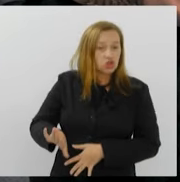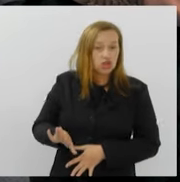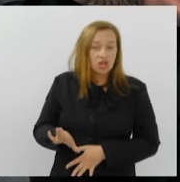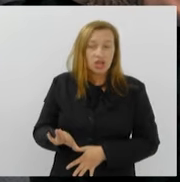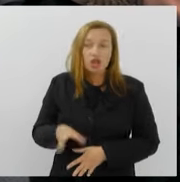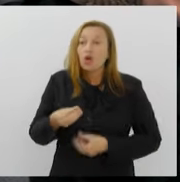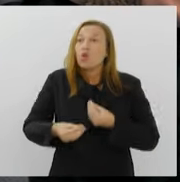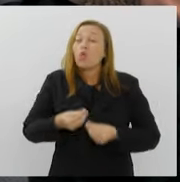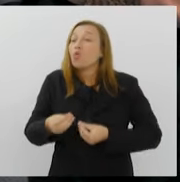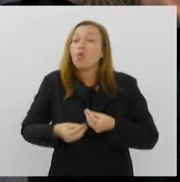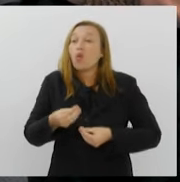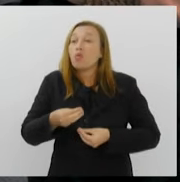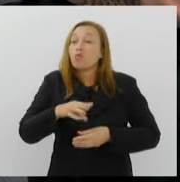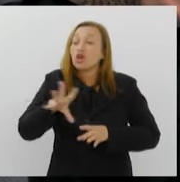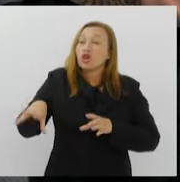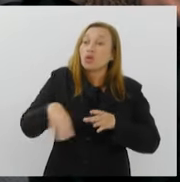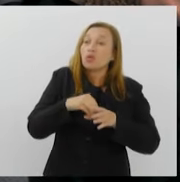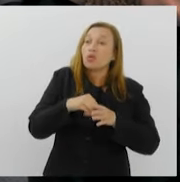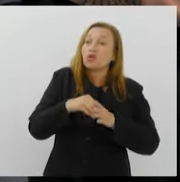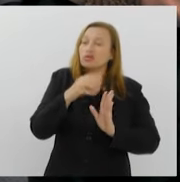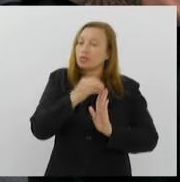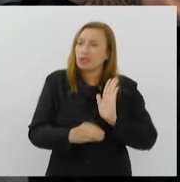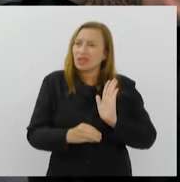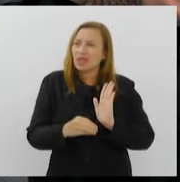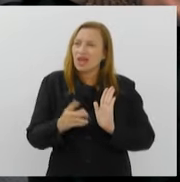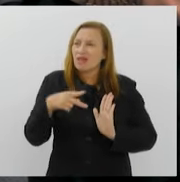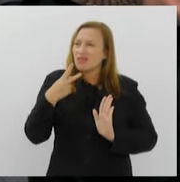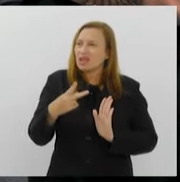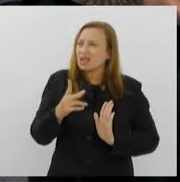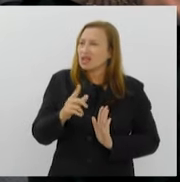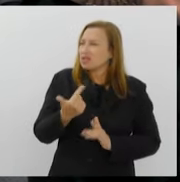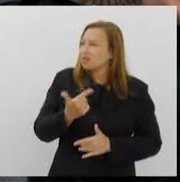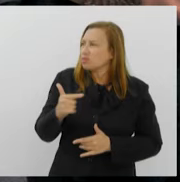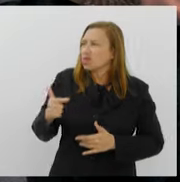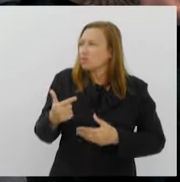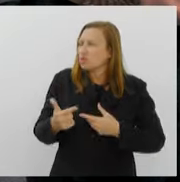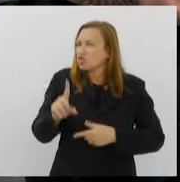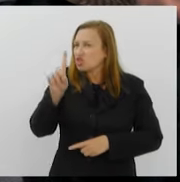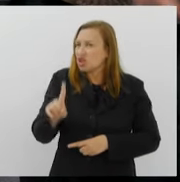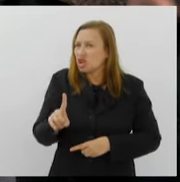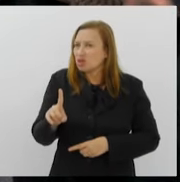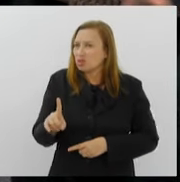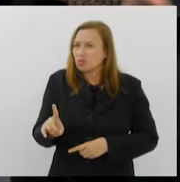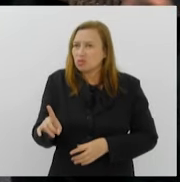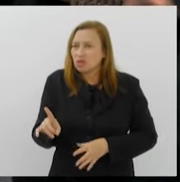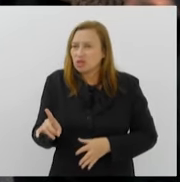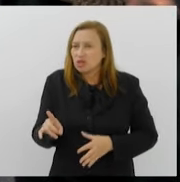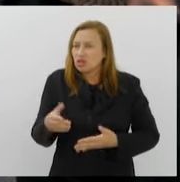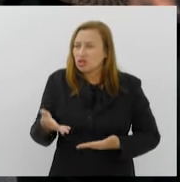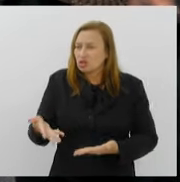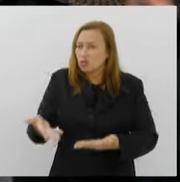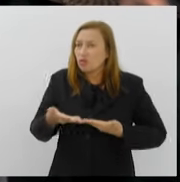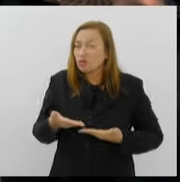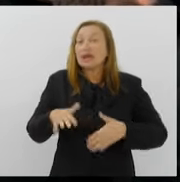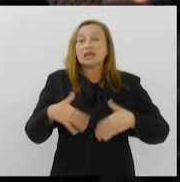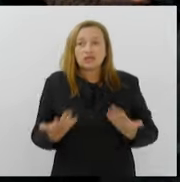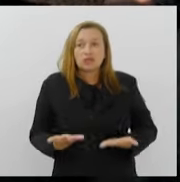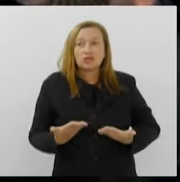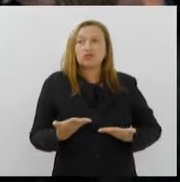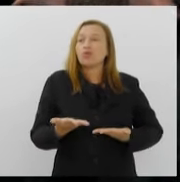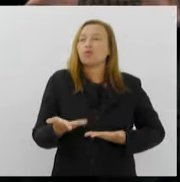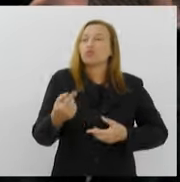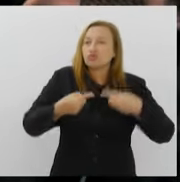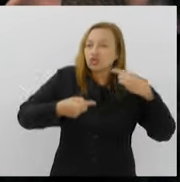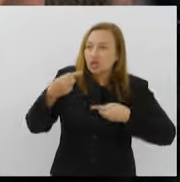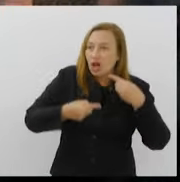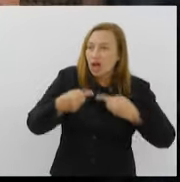foi colocado questionando a nossa capacidade de ouvir uma autoridade nesse Estado. Então, de bom grado, se for um diálogo amistoso,